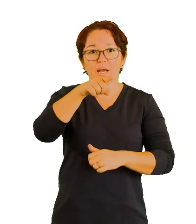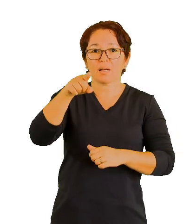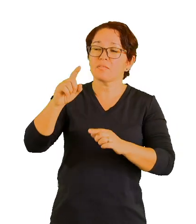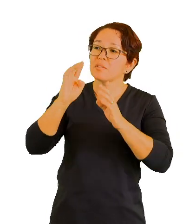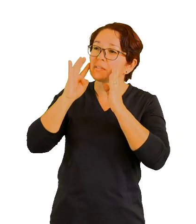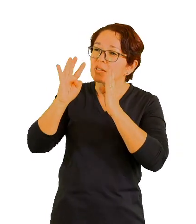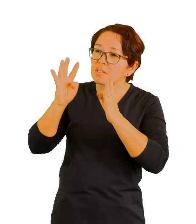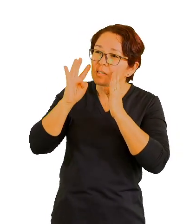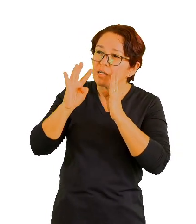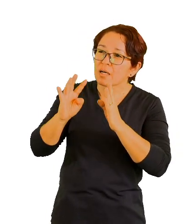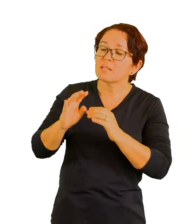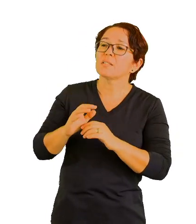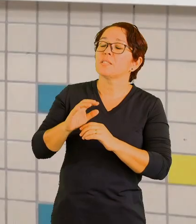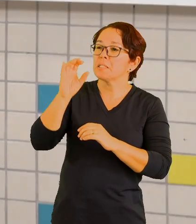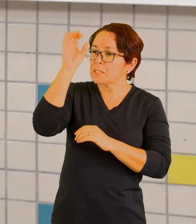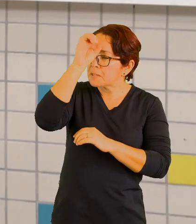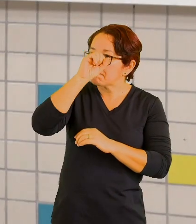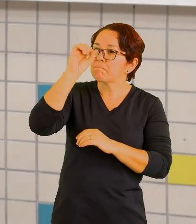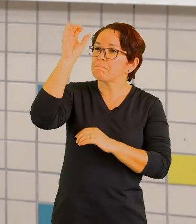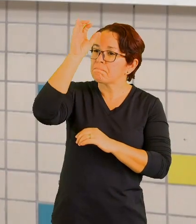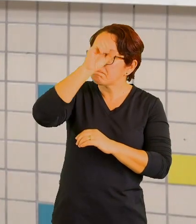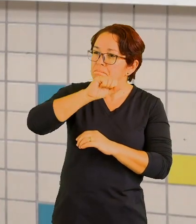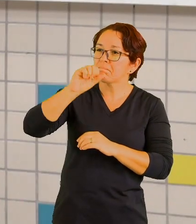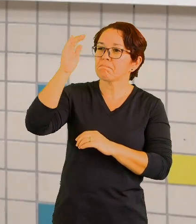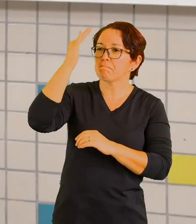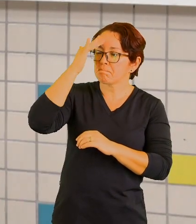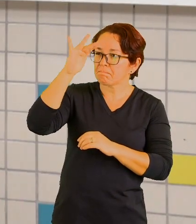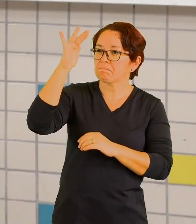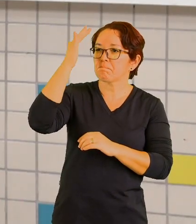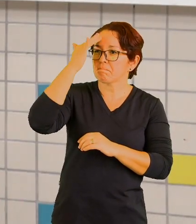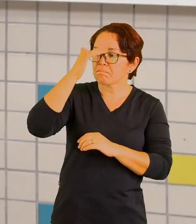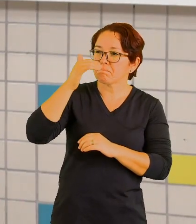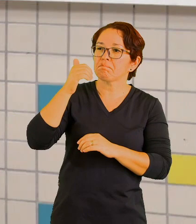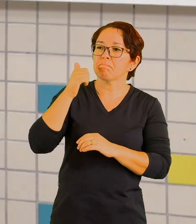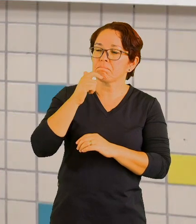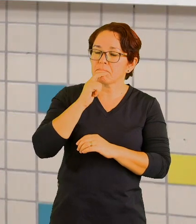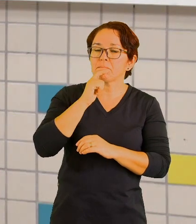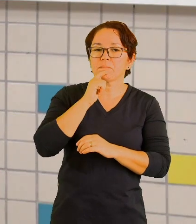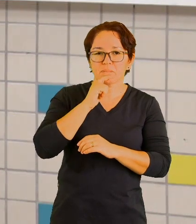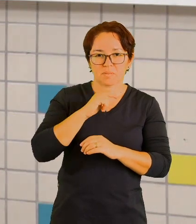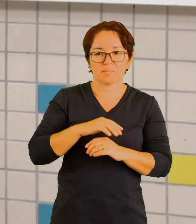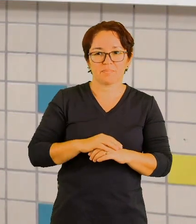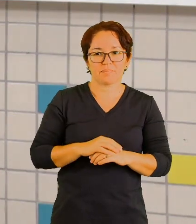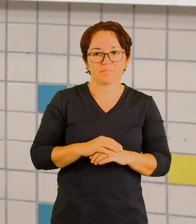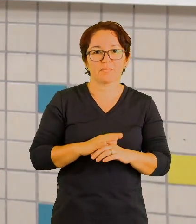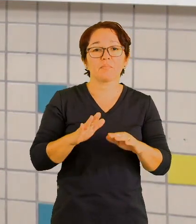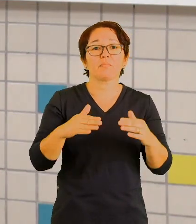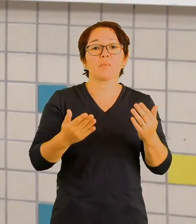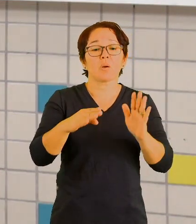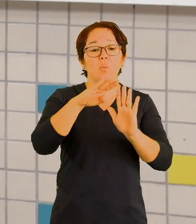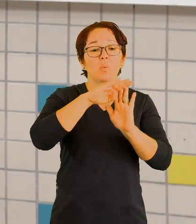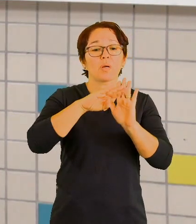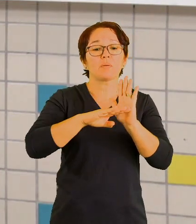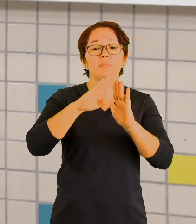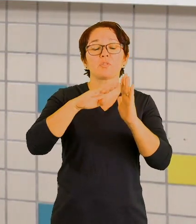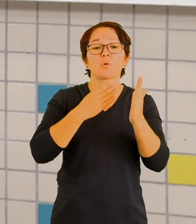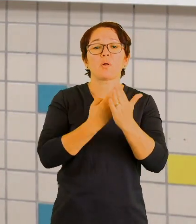desse texto normativo, que nós trabalhamos no início dessa aula. Qual é a função social do regimento